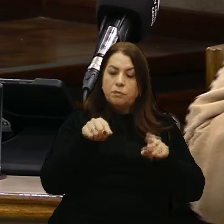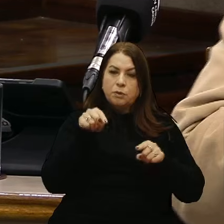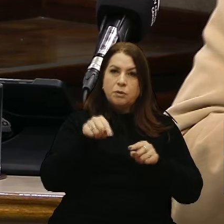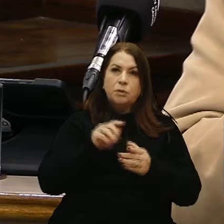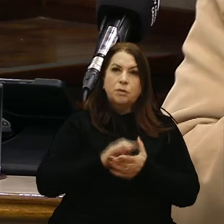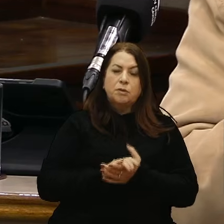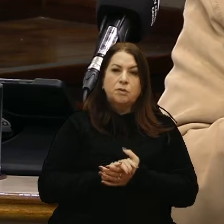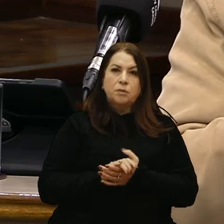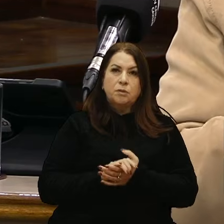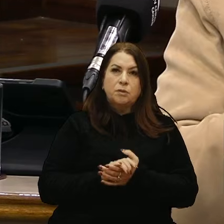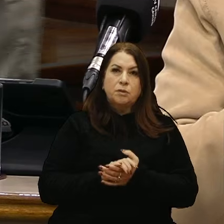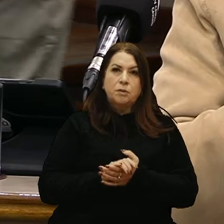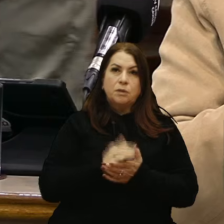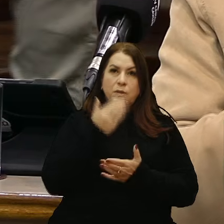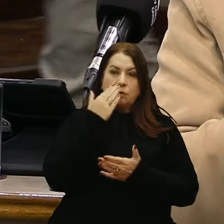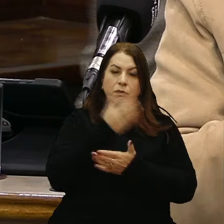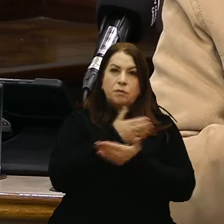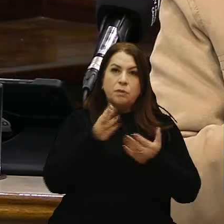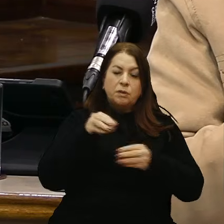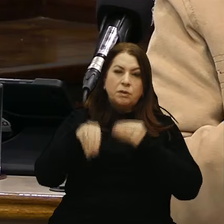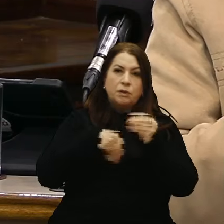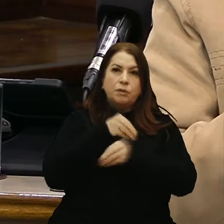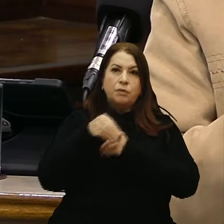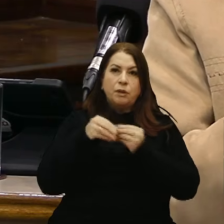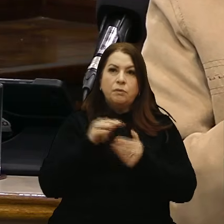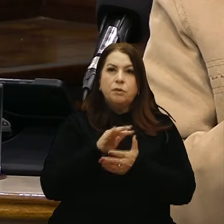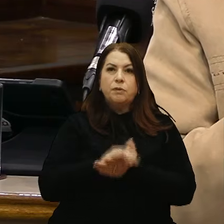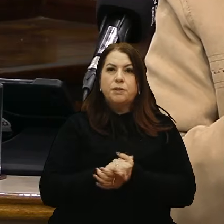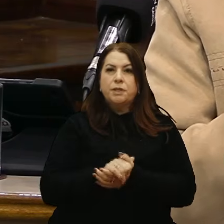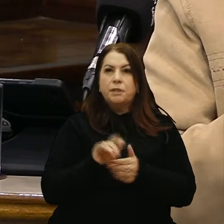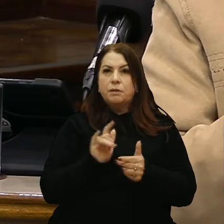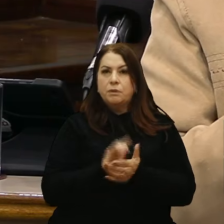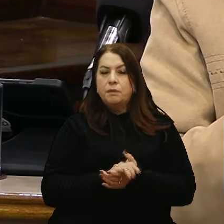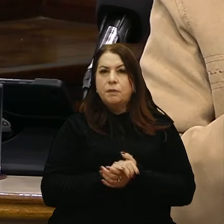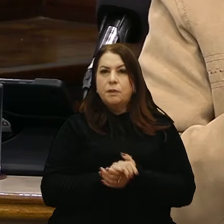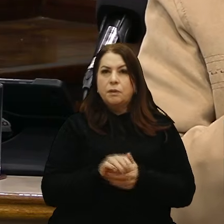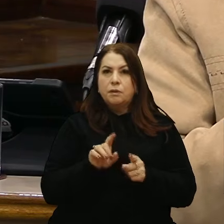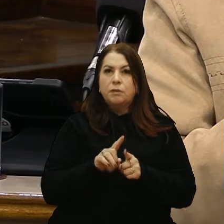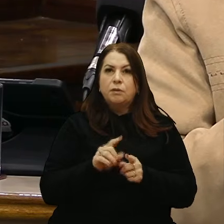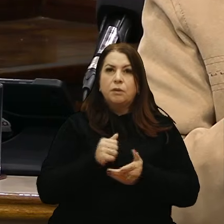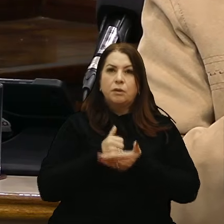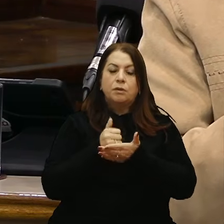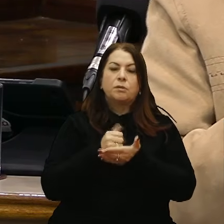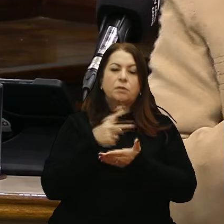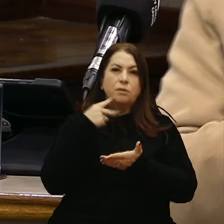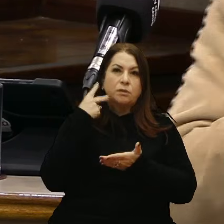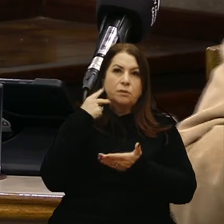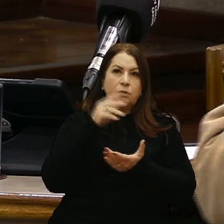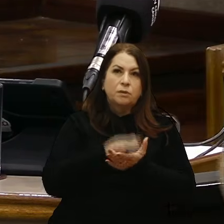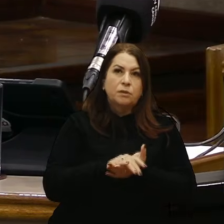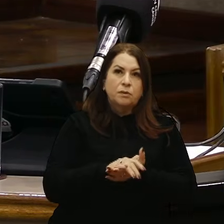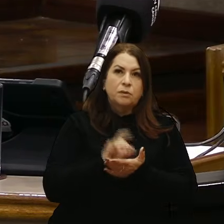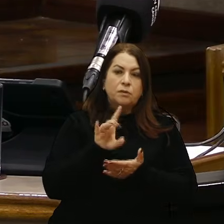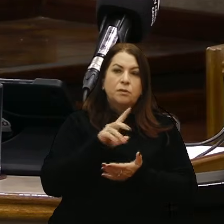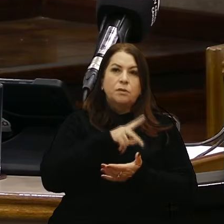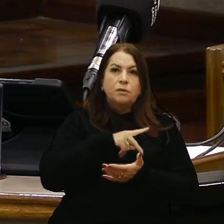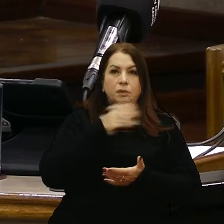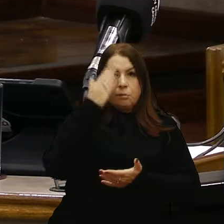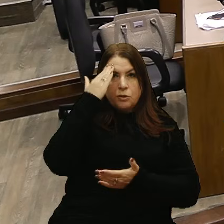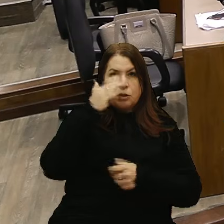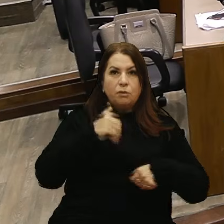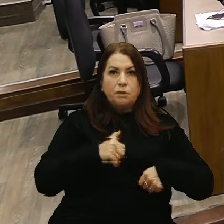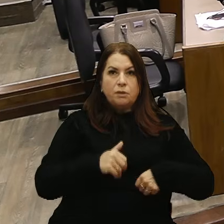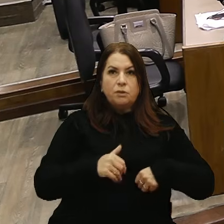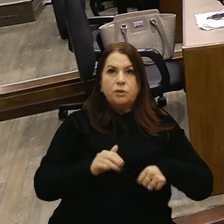estão na frente, todos os envolvidos, né, nesse grande projeto. E conte com esse vereador, tá, meu amigo? Seria isso. Muito obrigado,